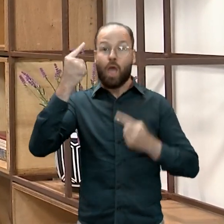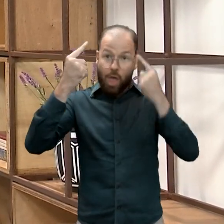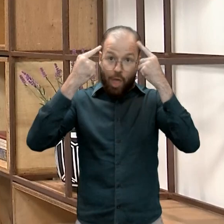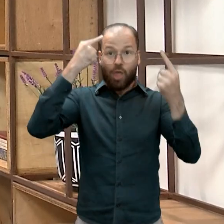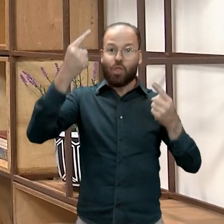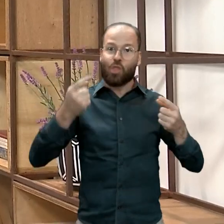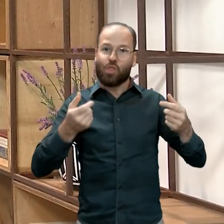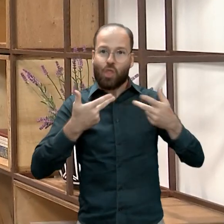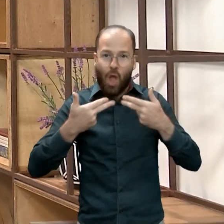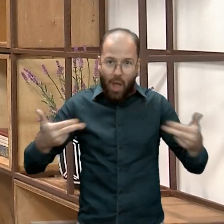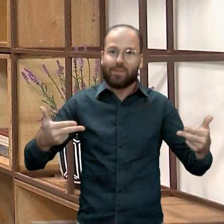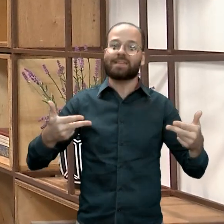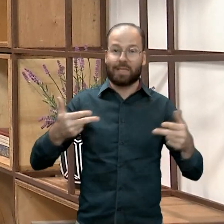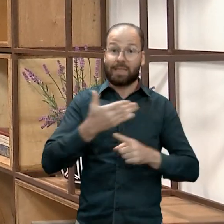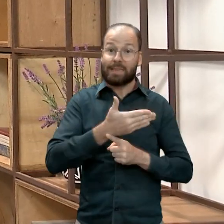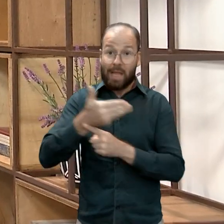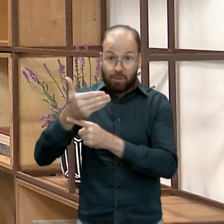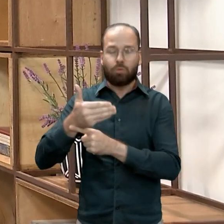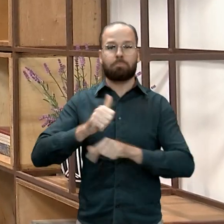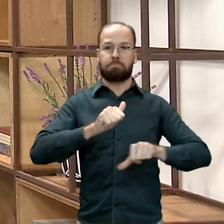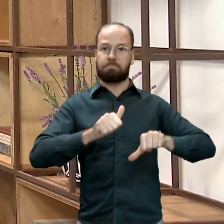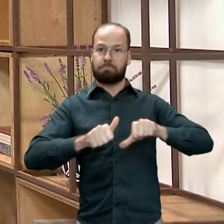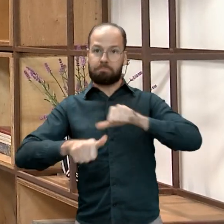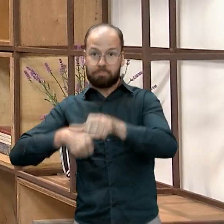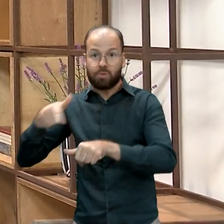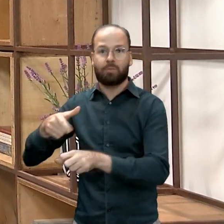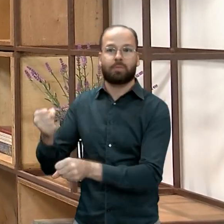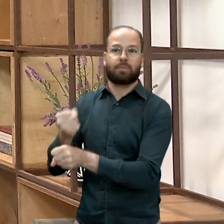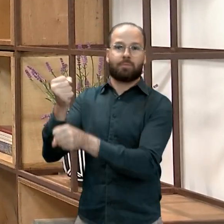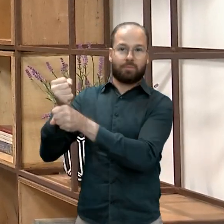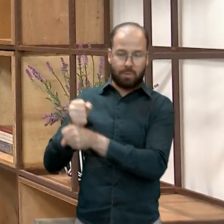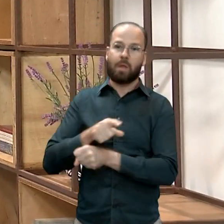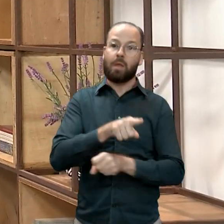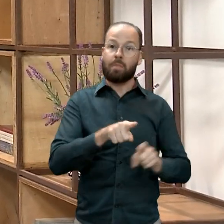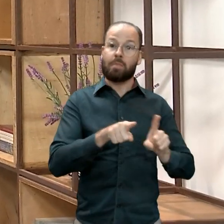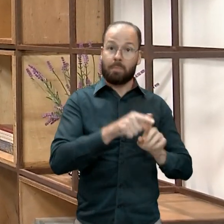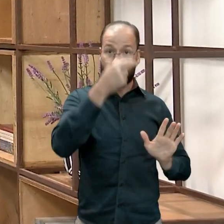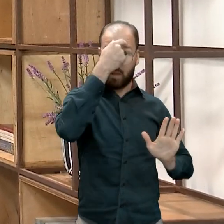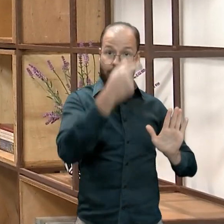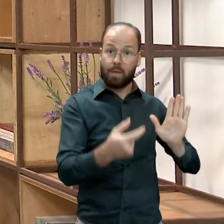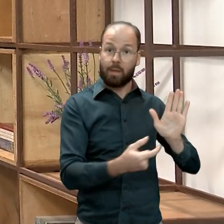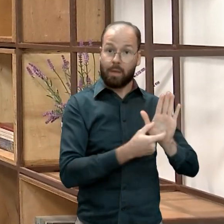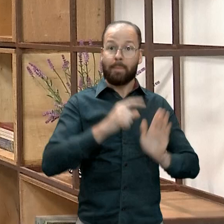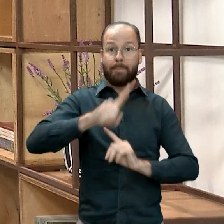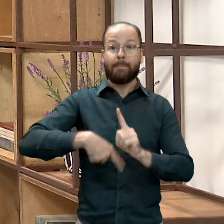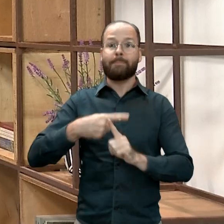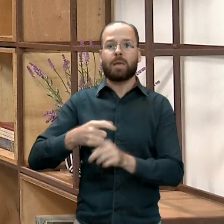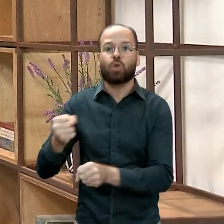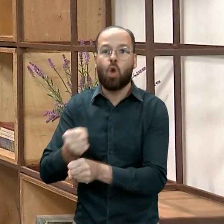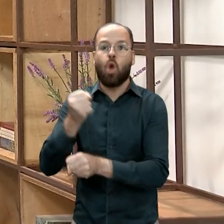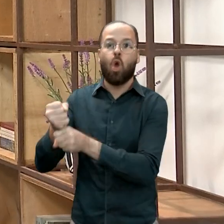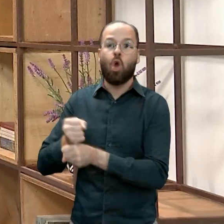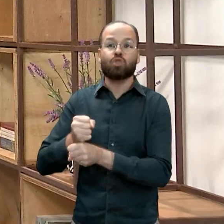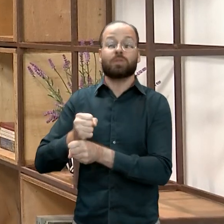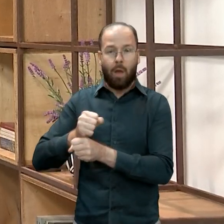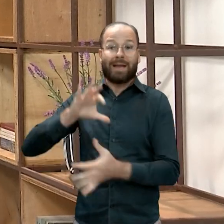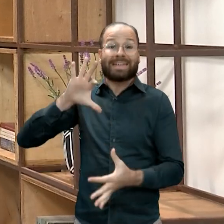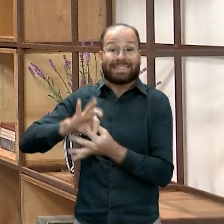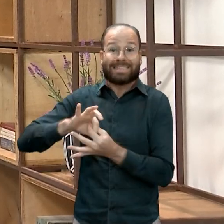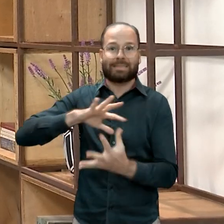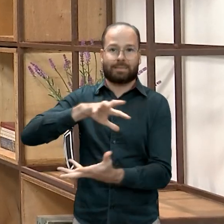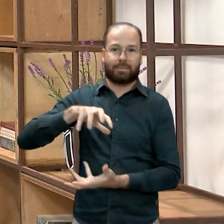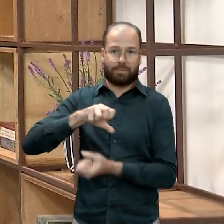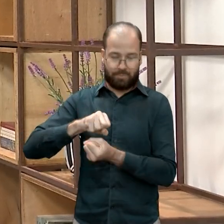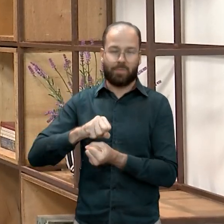civil. Desde a aplicação de inteligência artificial até as técnicas de construção sustentável. Tudo isso e muito mais a